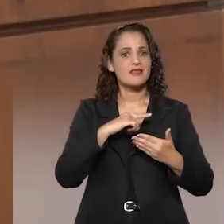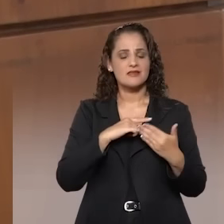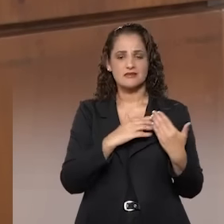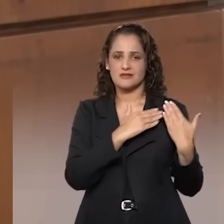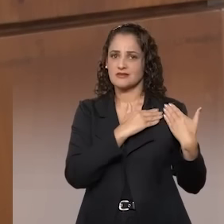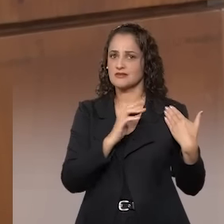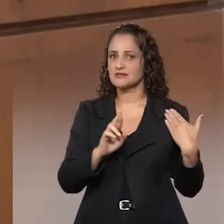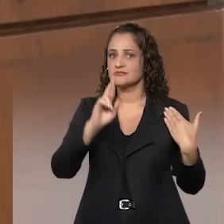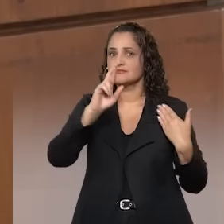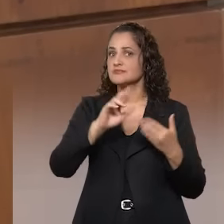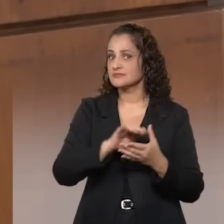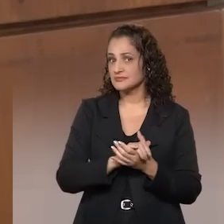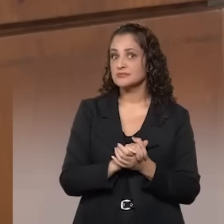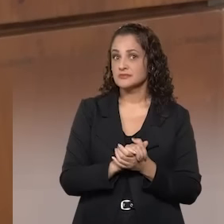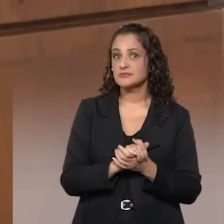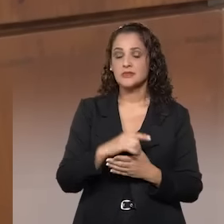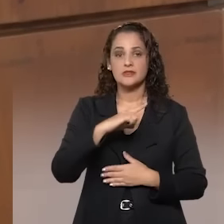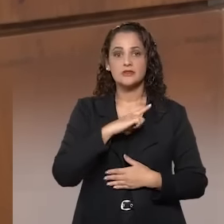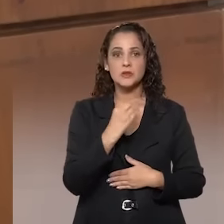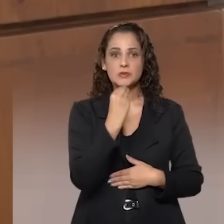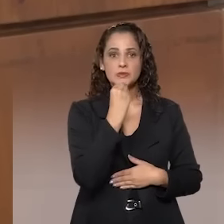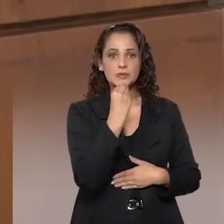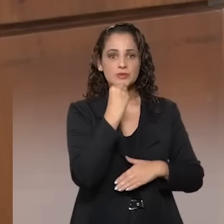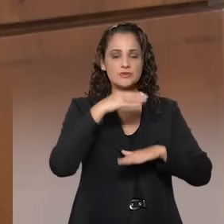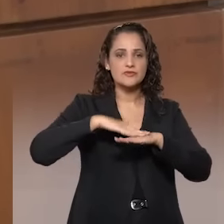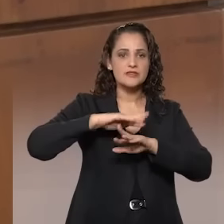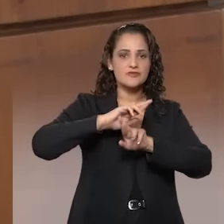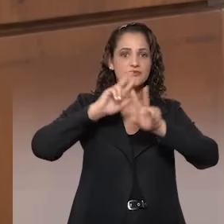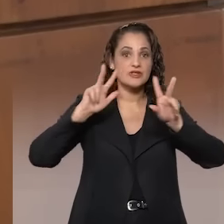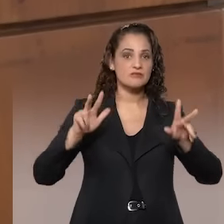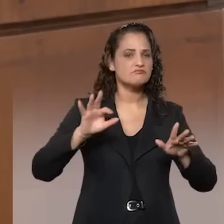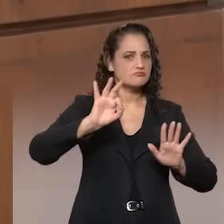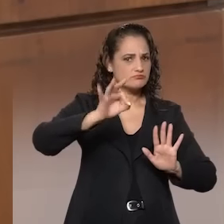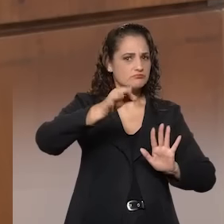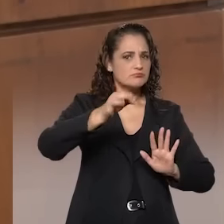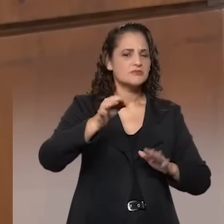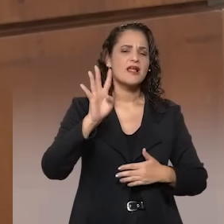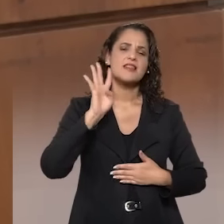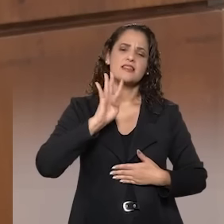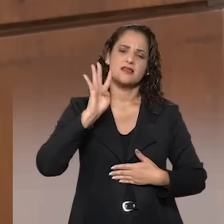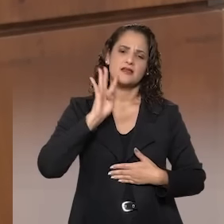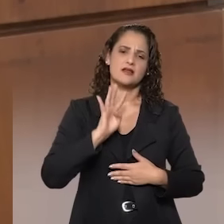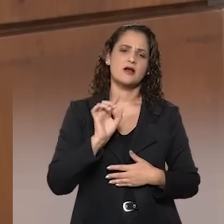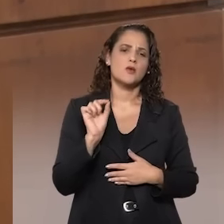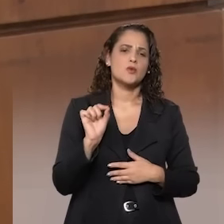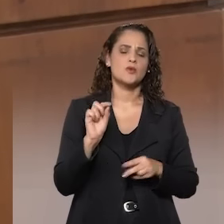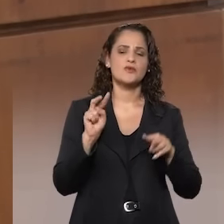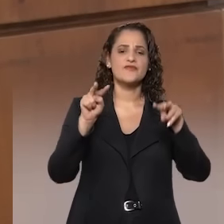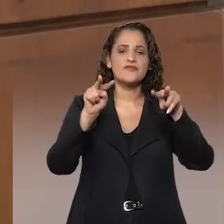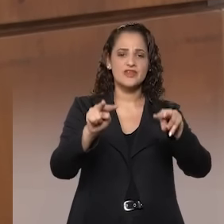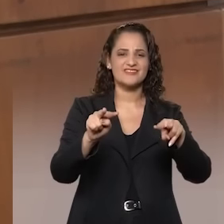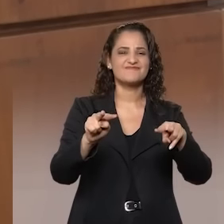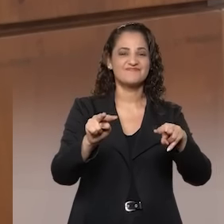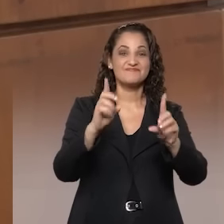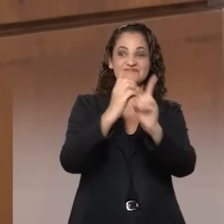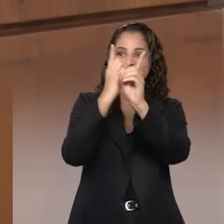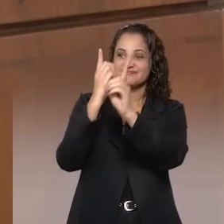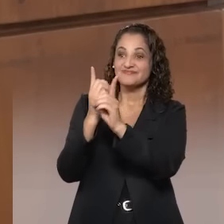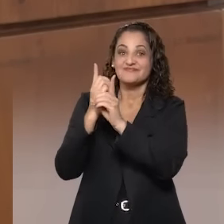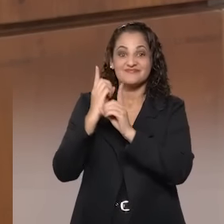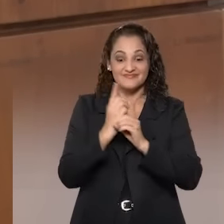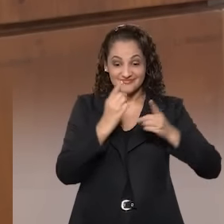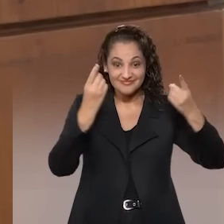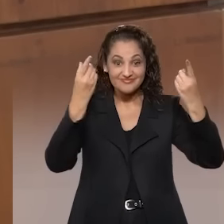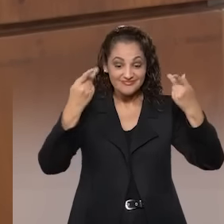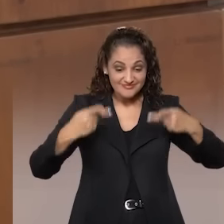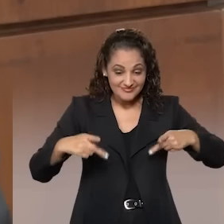uma responsabilidade tem a oportunidade de fazer diferença né e é muito bacana quando a gente vê Eh esses encontros